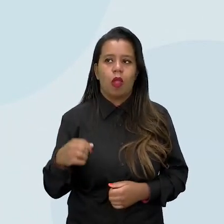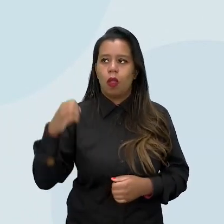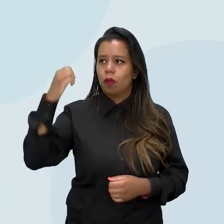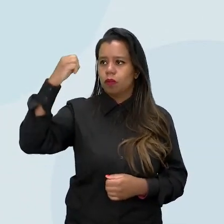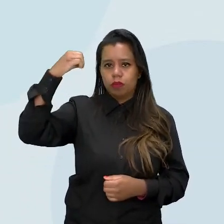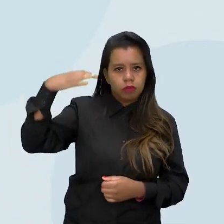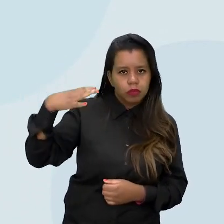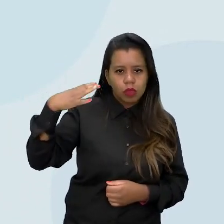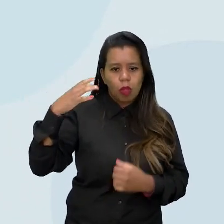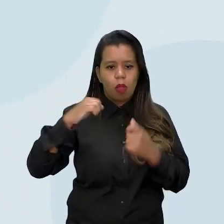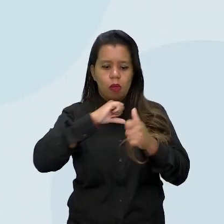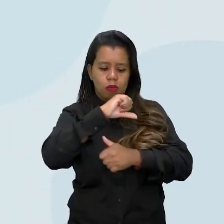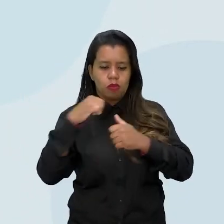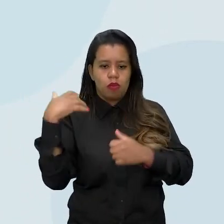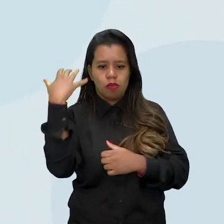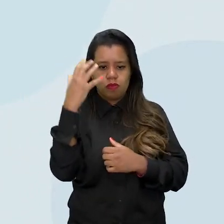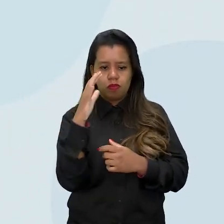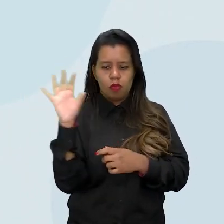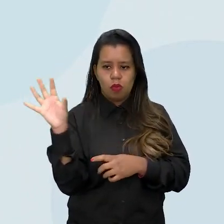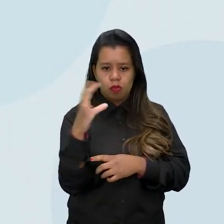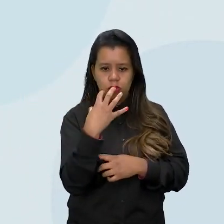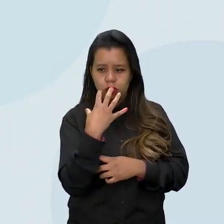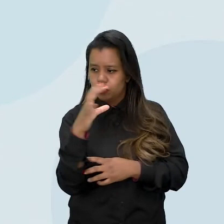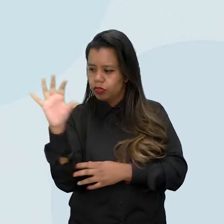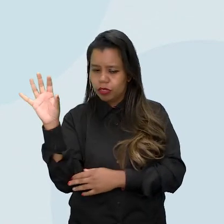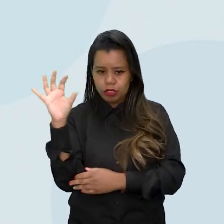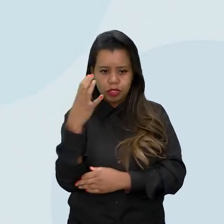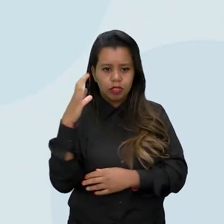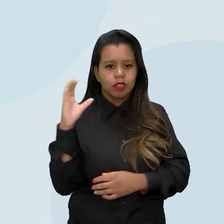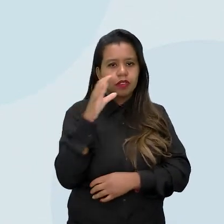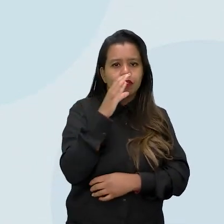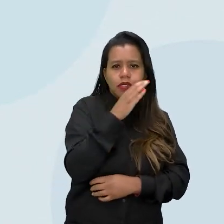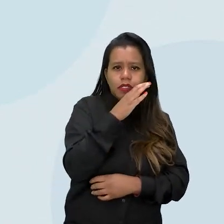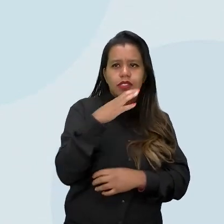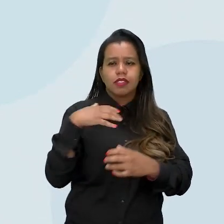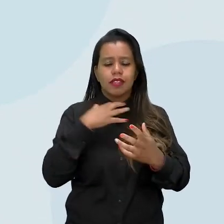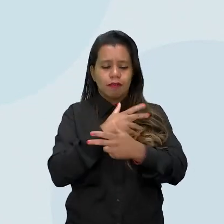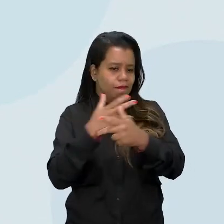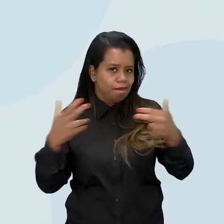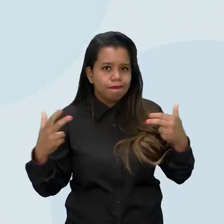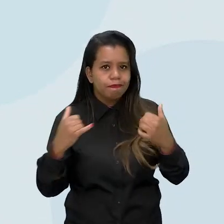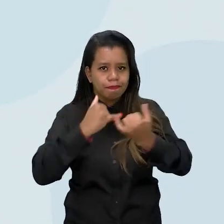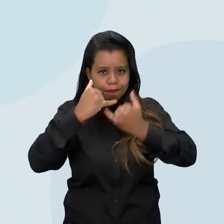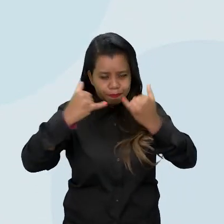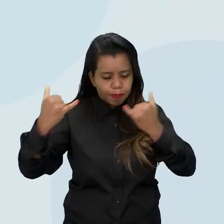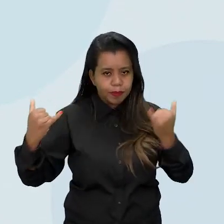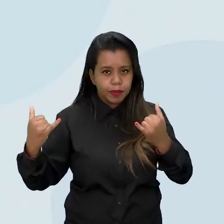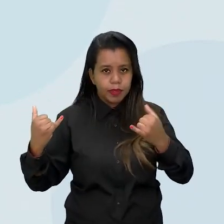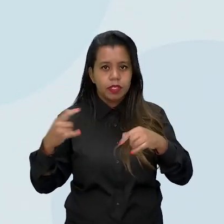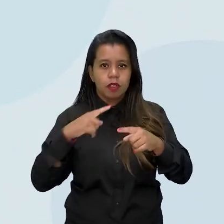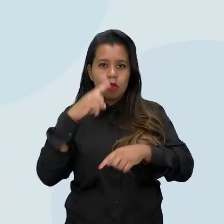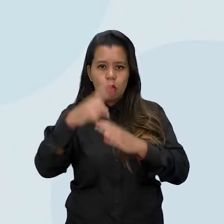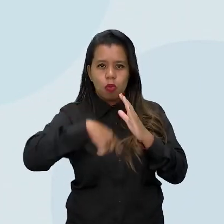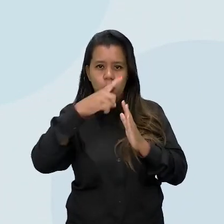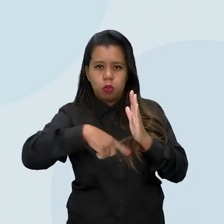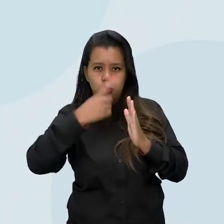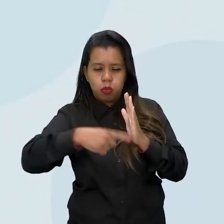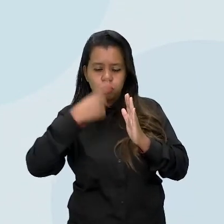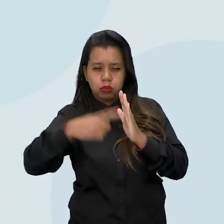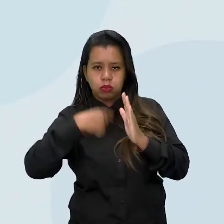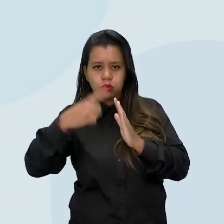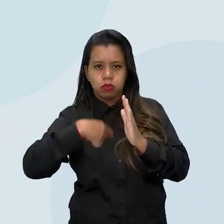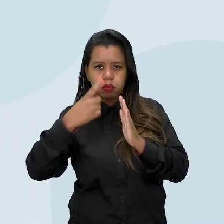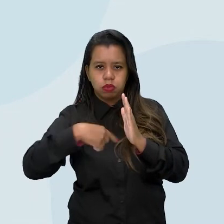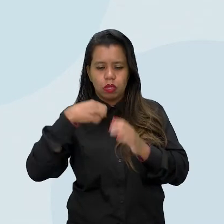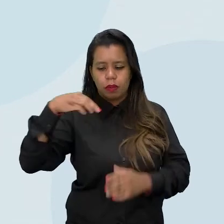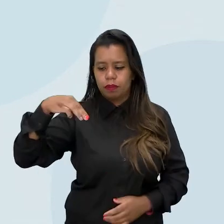motor aqui, esse ventilador, vai fazer barulho, vai esquentar, vai fazer um monte de coisa. Mas no caso, o motor ele é feito para ficar girando. Então,